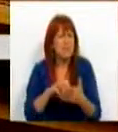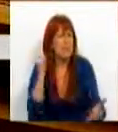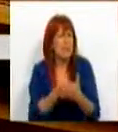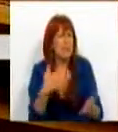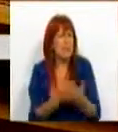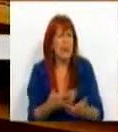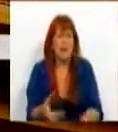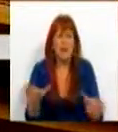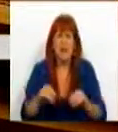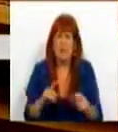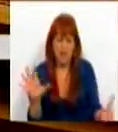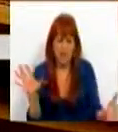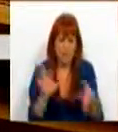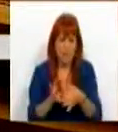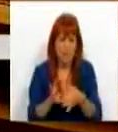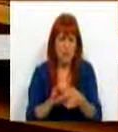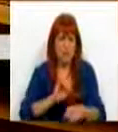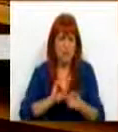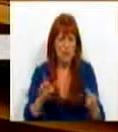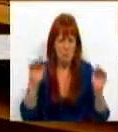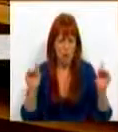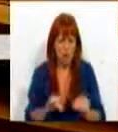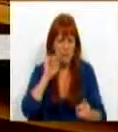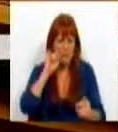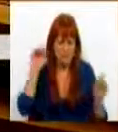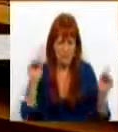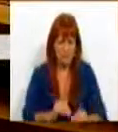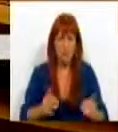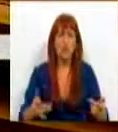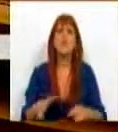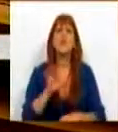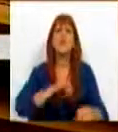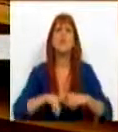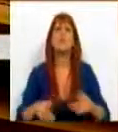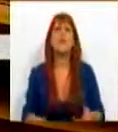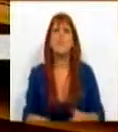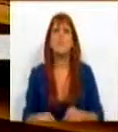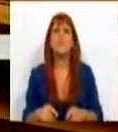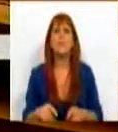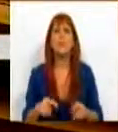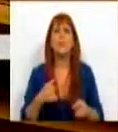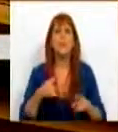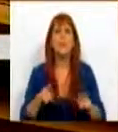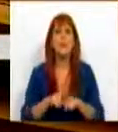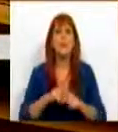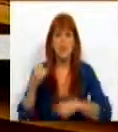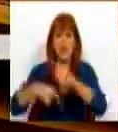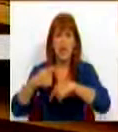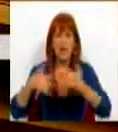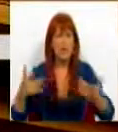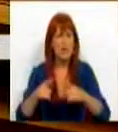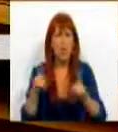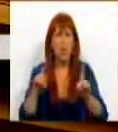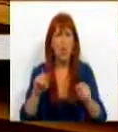até. Quanto mais se agrega e diferencia, menor é o grau de proteção. Senhores deputados, estabelecer pontos entre gerações